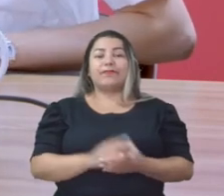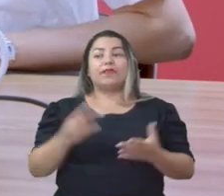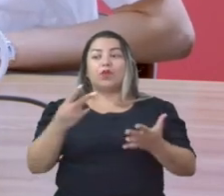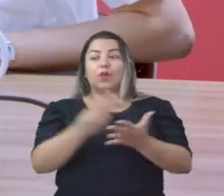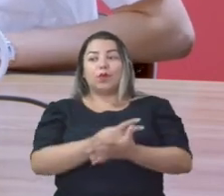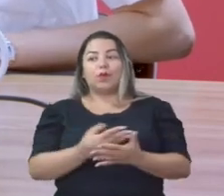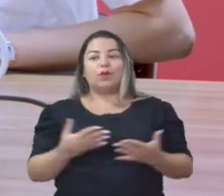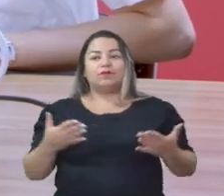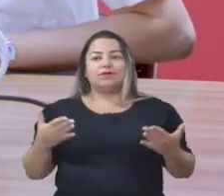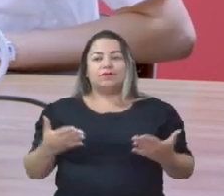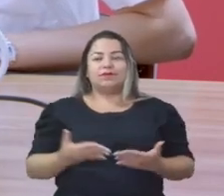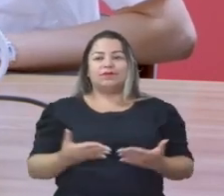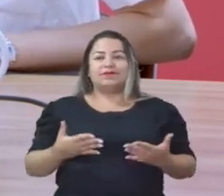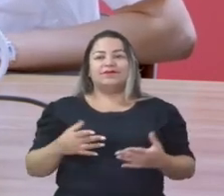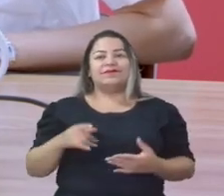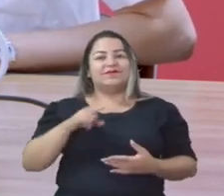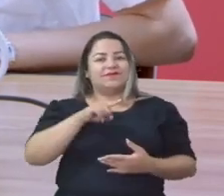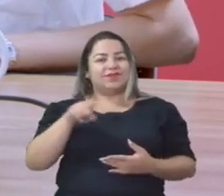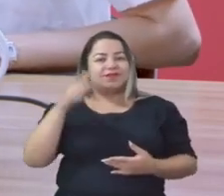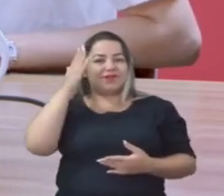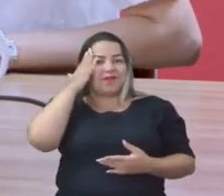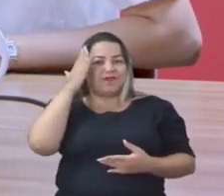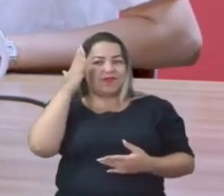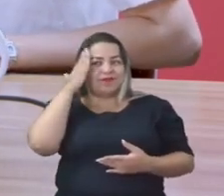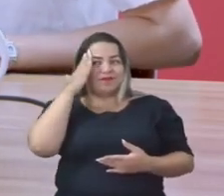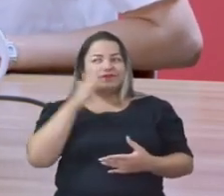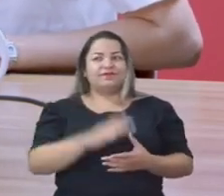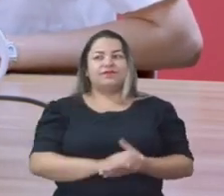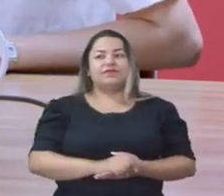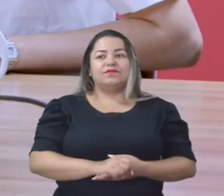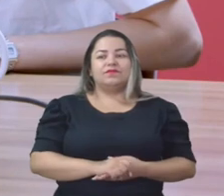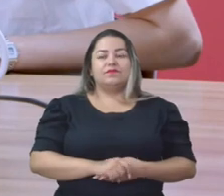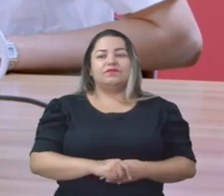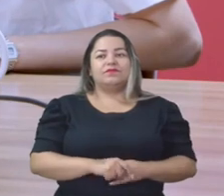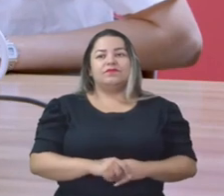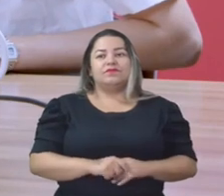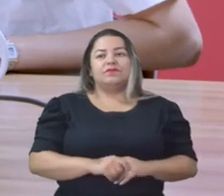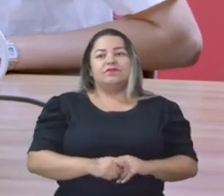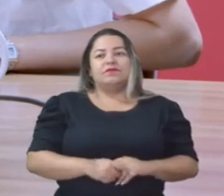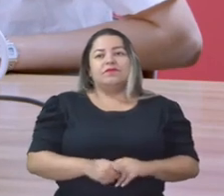aí. Você sabia?